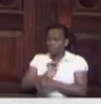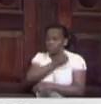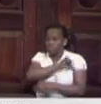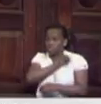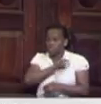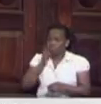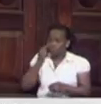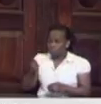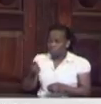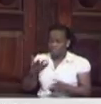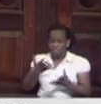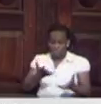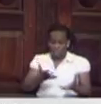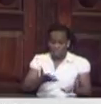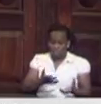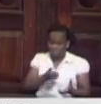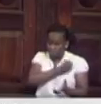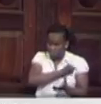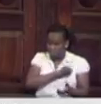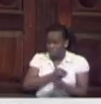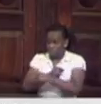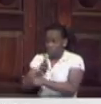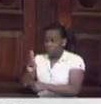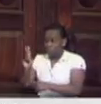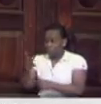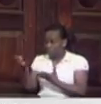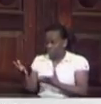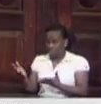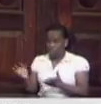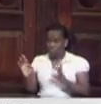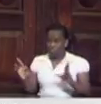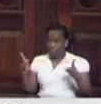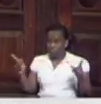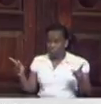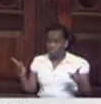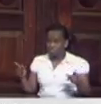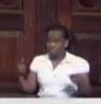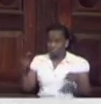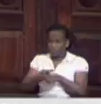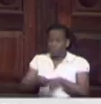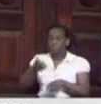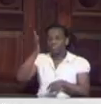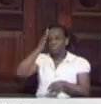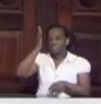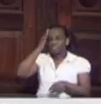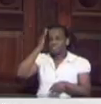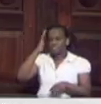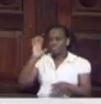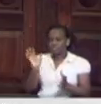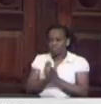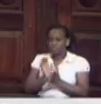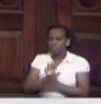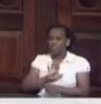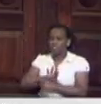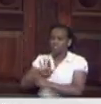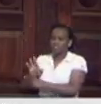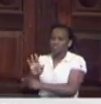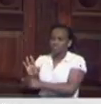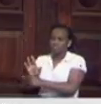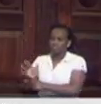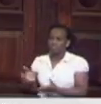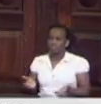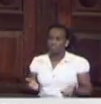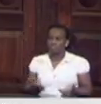confrontando com o interesse da petroleira, já se sabe de que lado esses conselheiros se